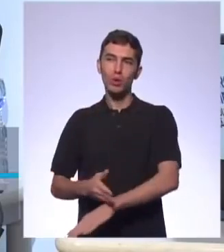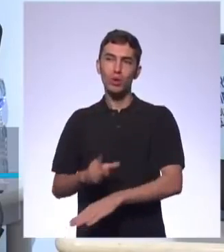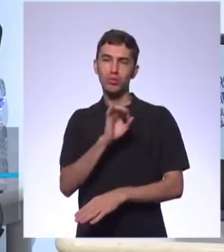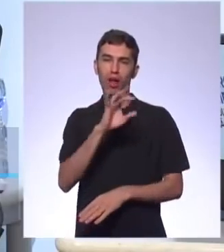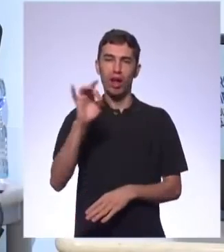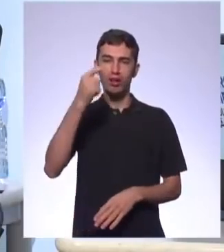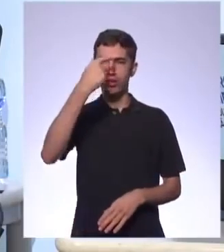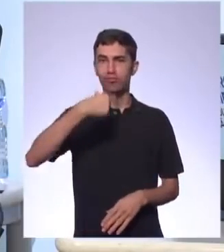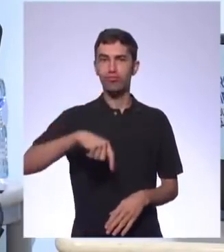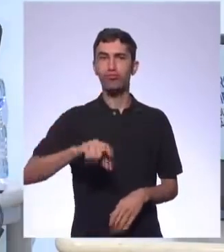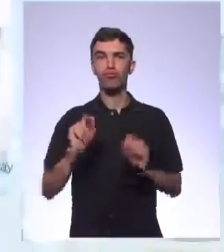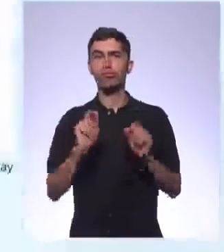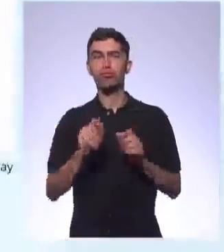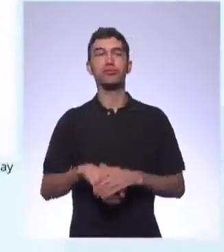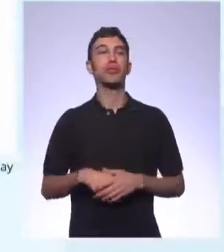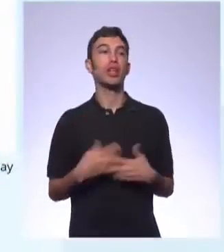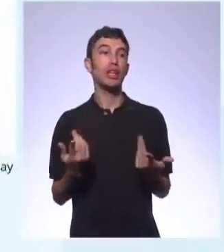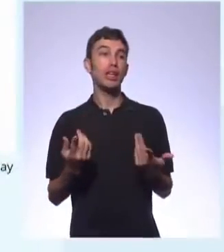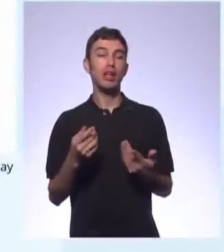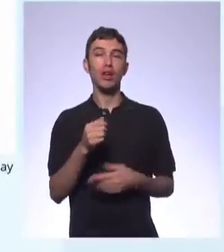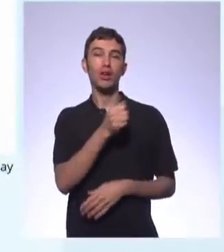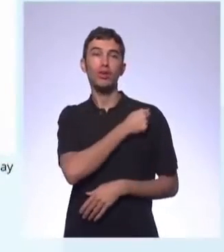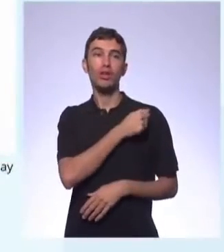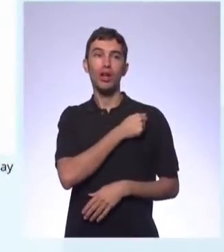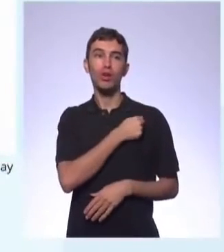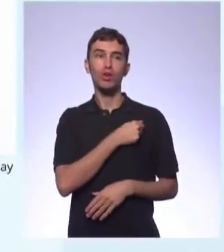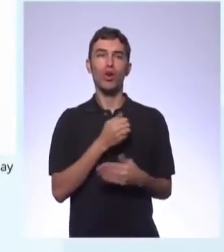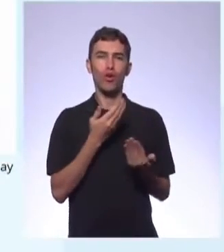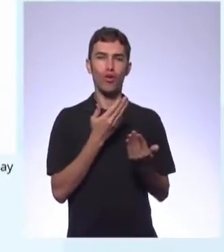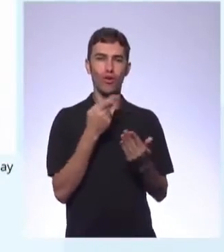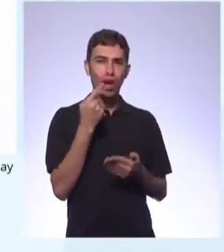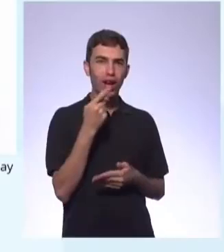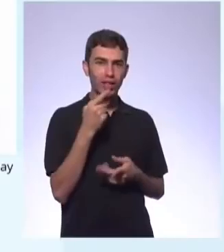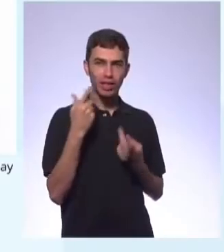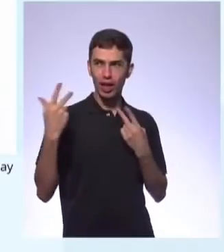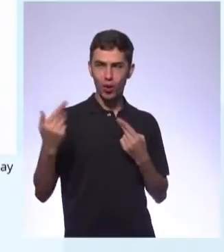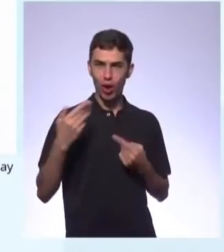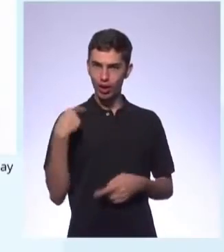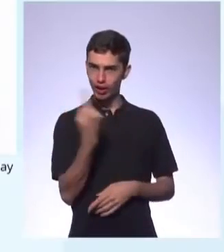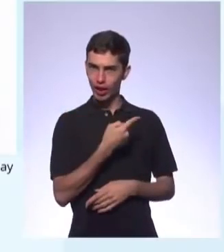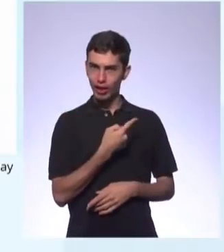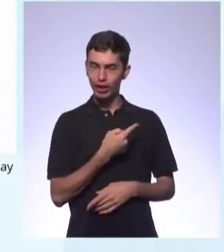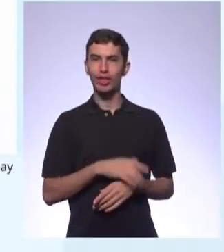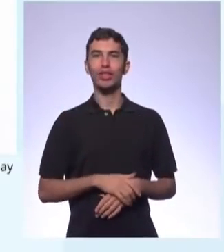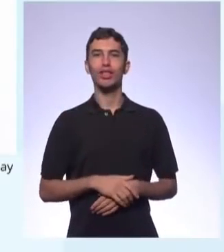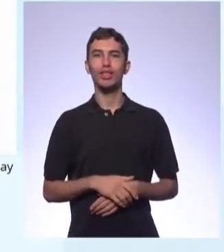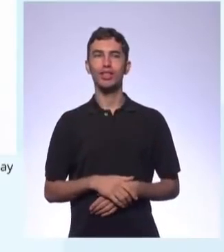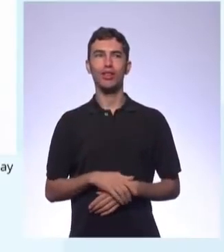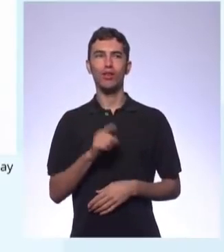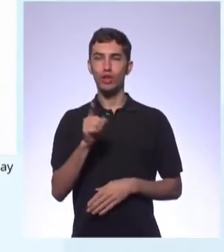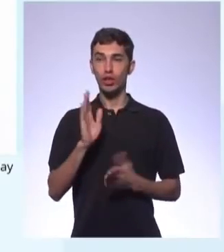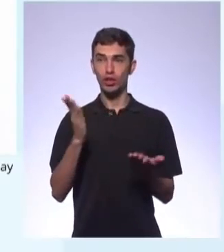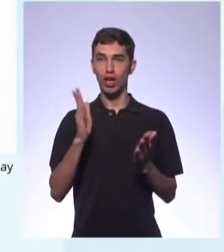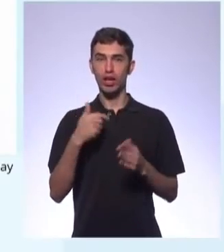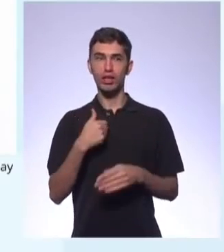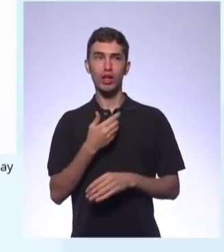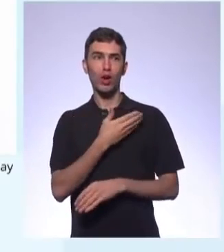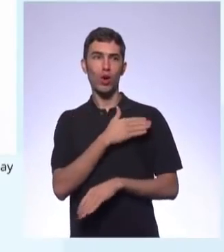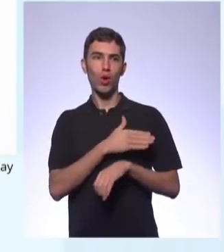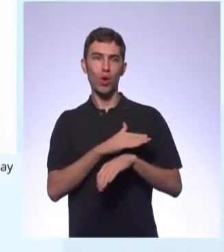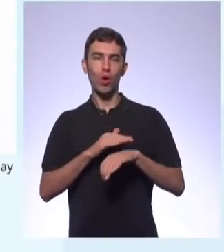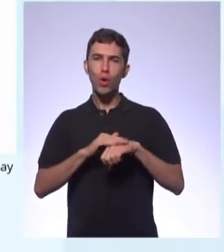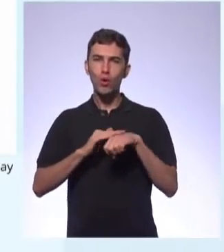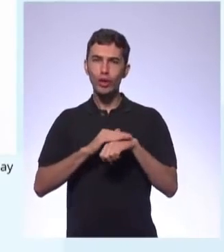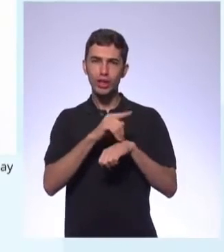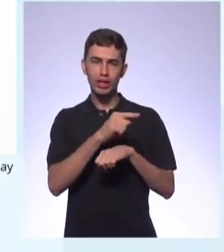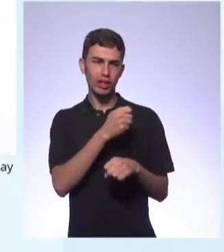os adolescentes, eles falam da mesma forma que a gente? Não, com certeza não, Você já se deparou com algum em alguma aula falando uma coisa